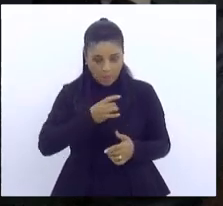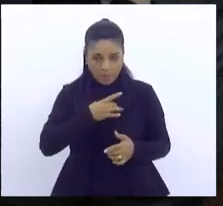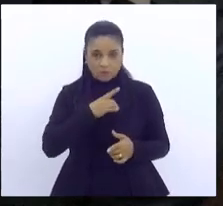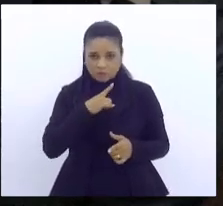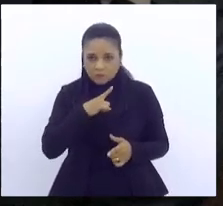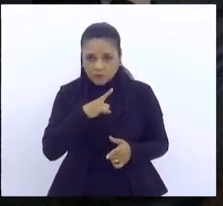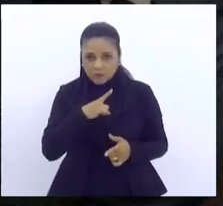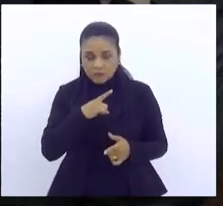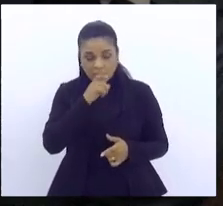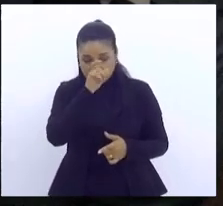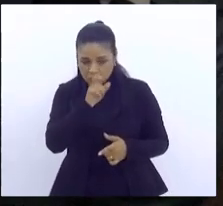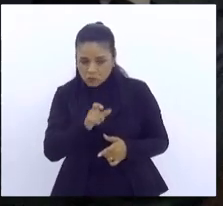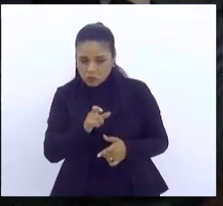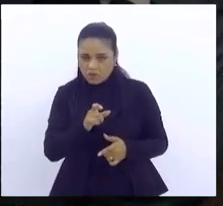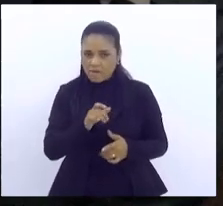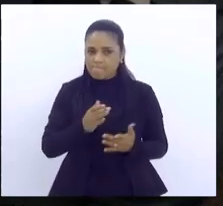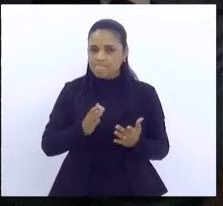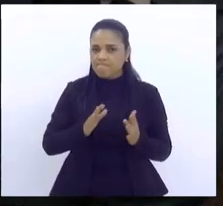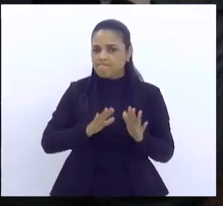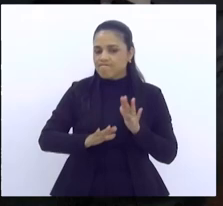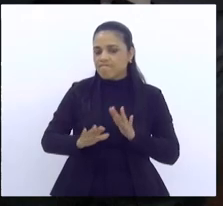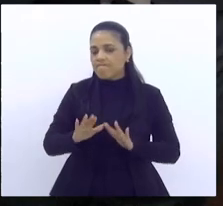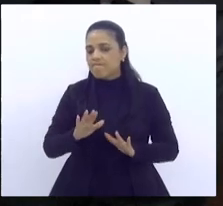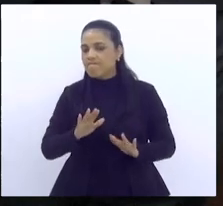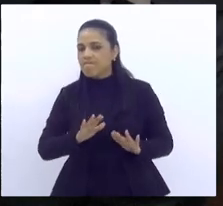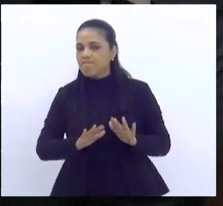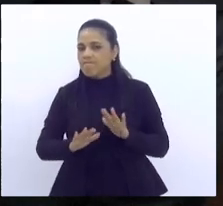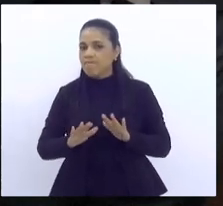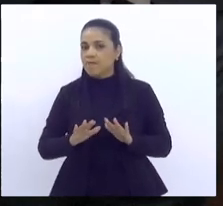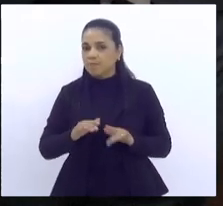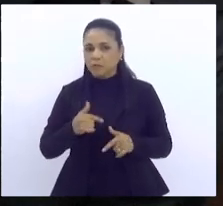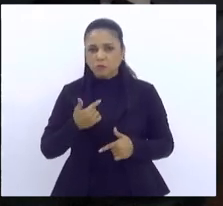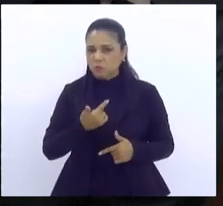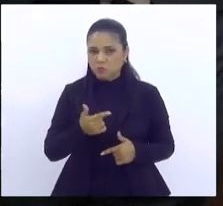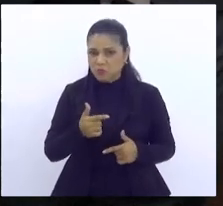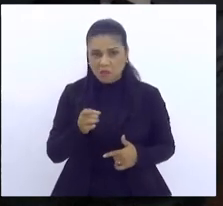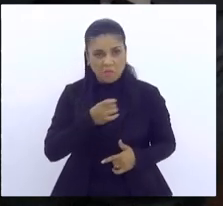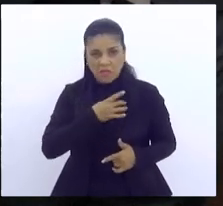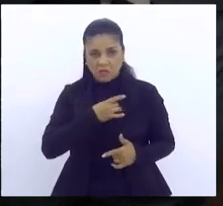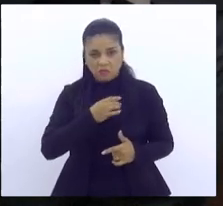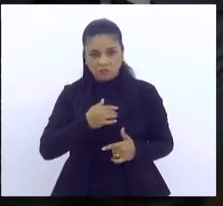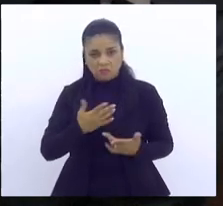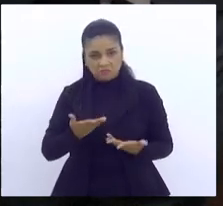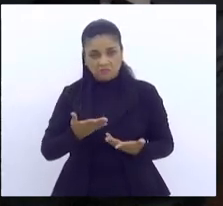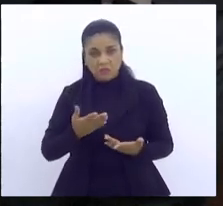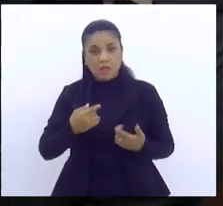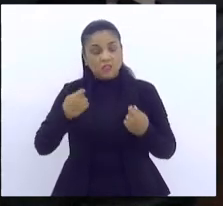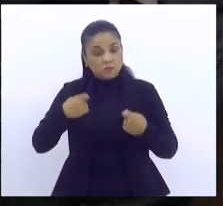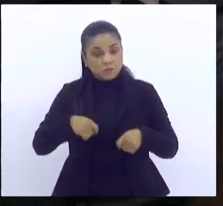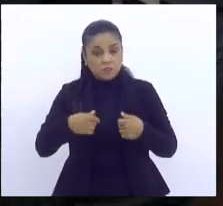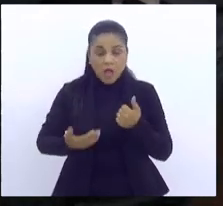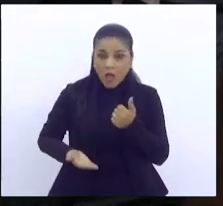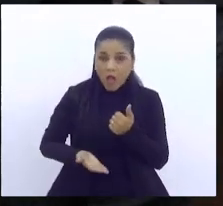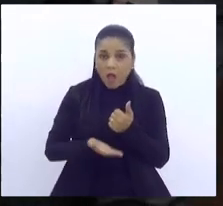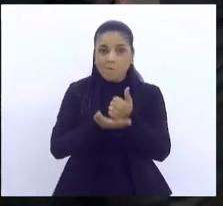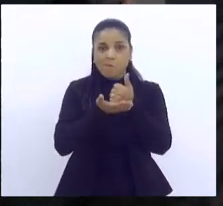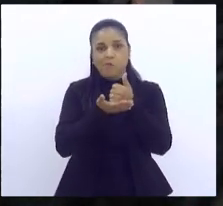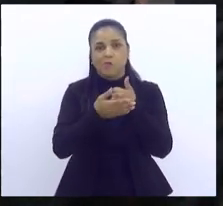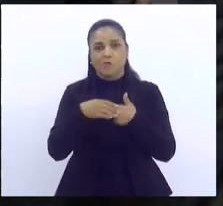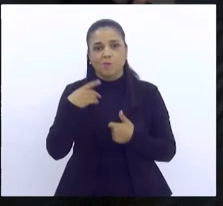a pessoa passa a ser um pouco prudente, mas eles perderam o medo. E nós temos que dar apoio à nossa